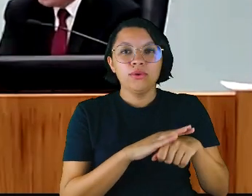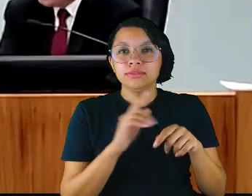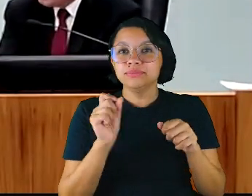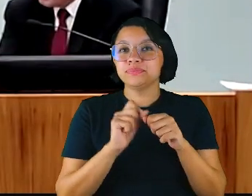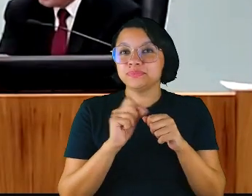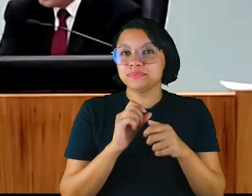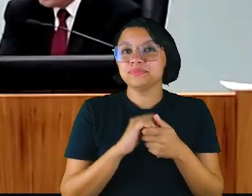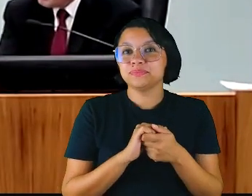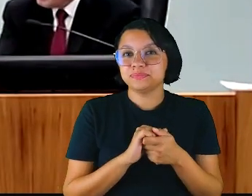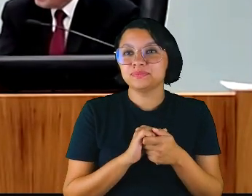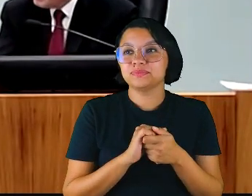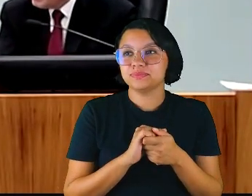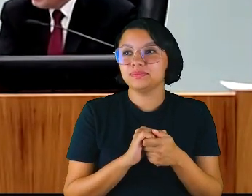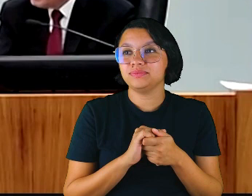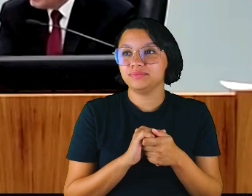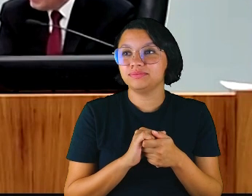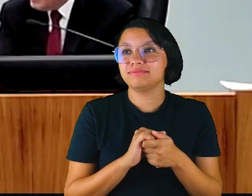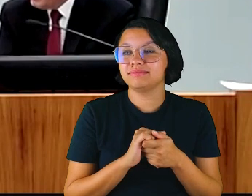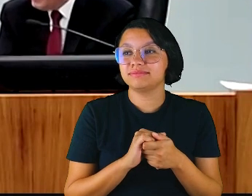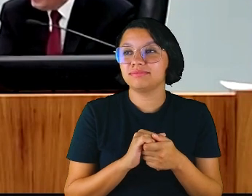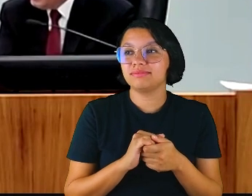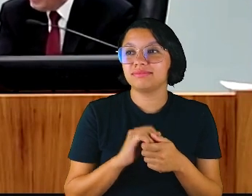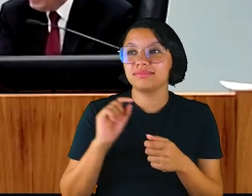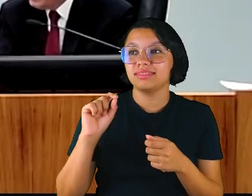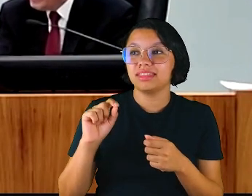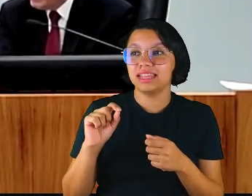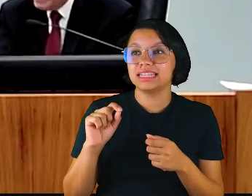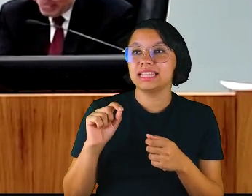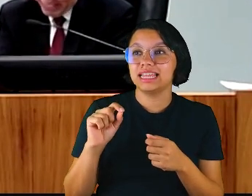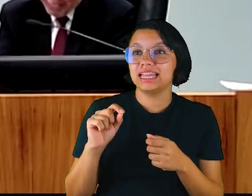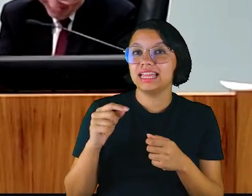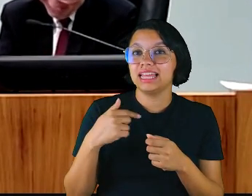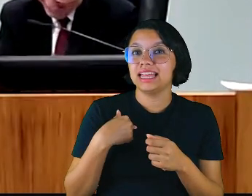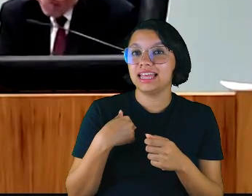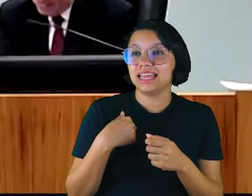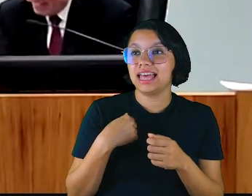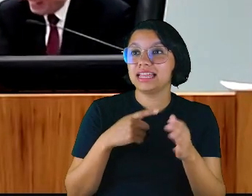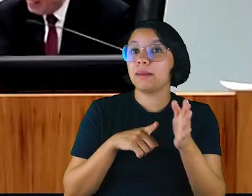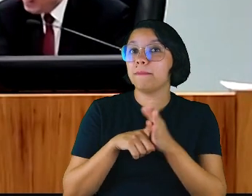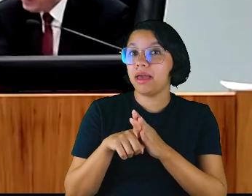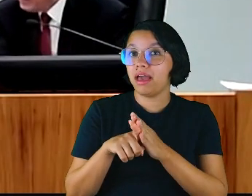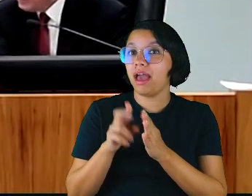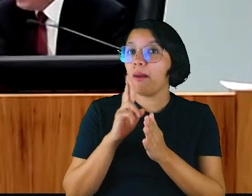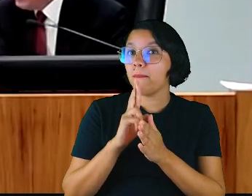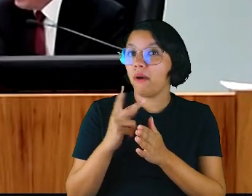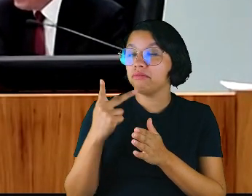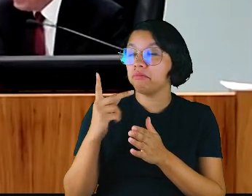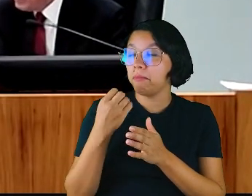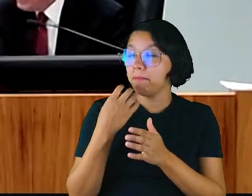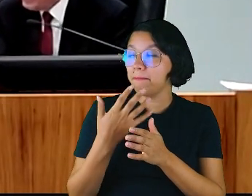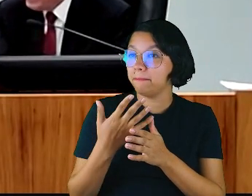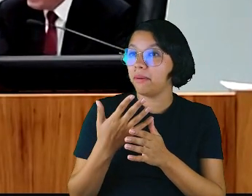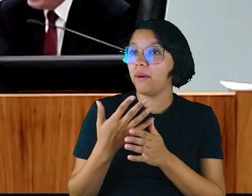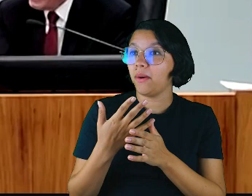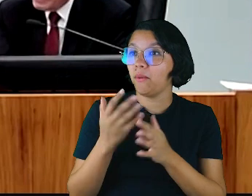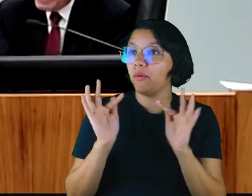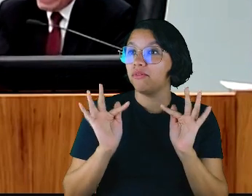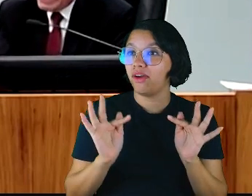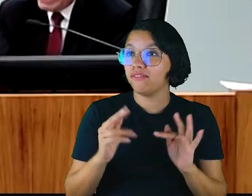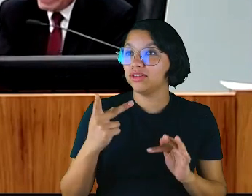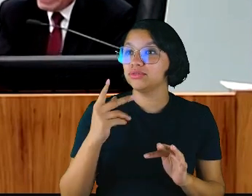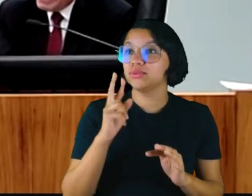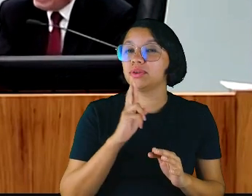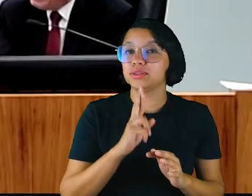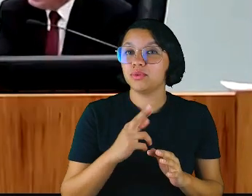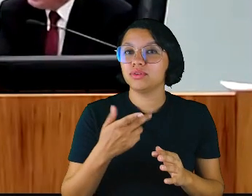para e aliviando o nível, porque essa daí, viu, Saiu-se muito bem, por sinal, né? Eu fiquei feliz